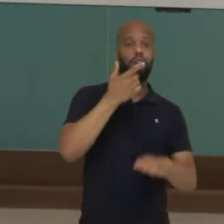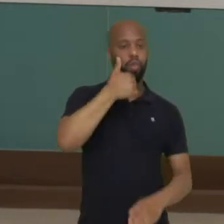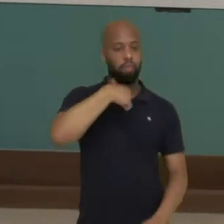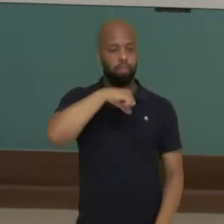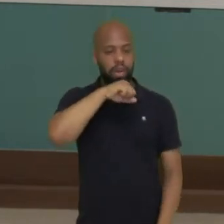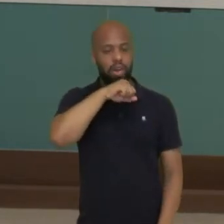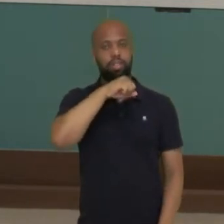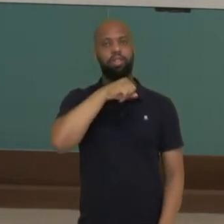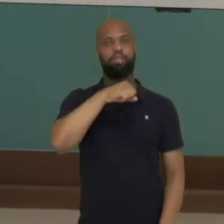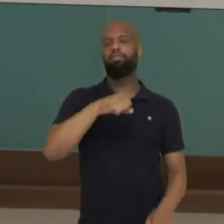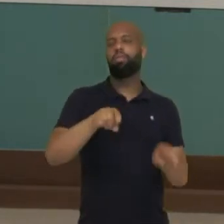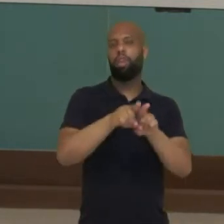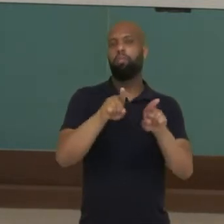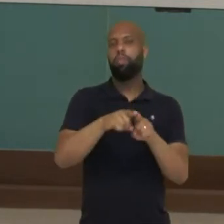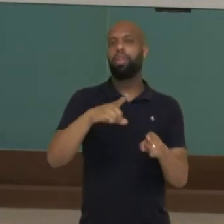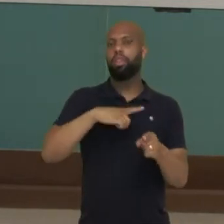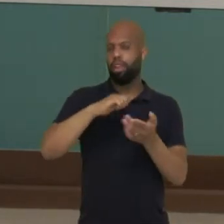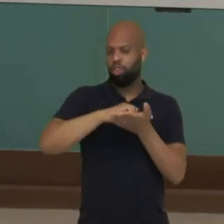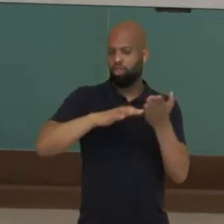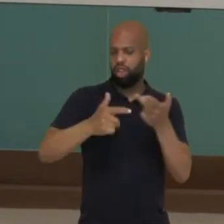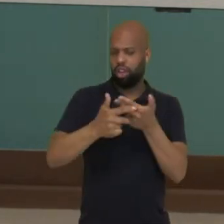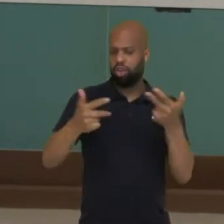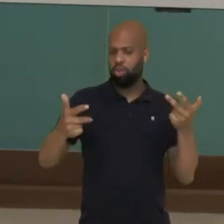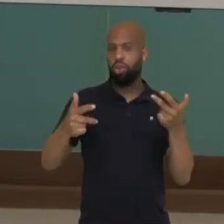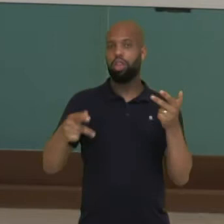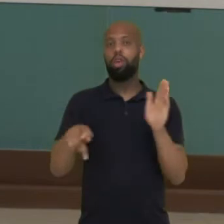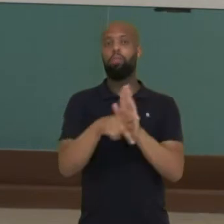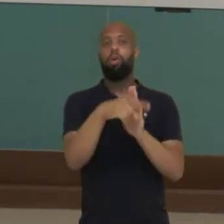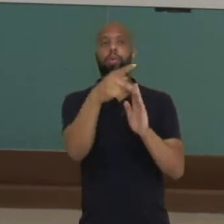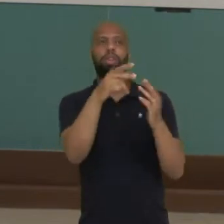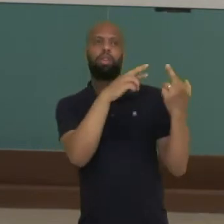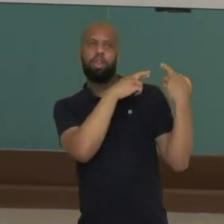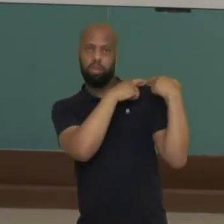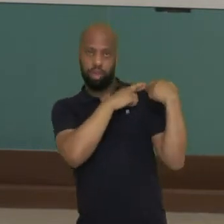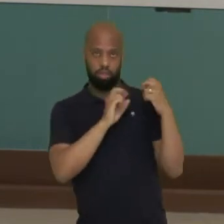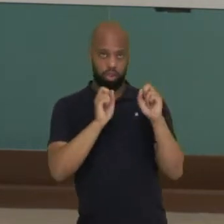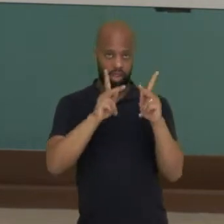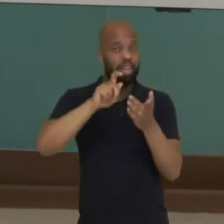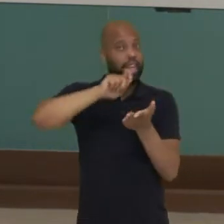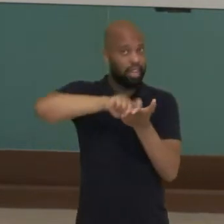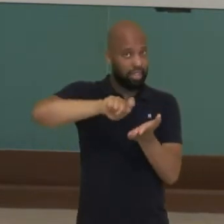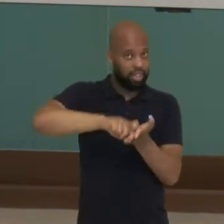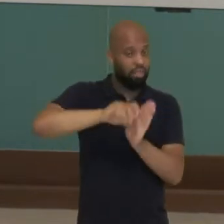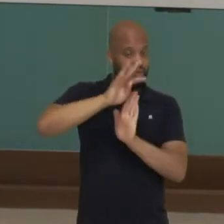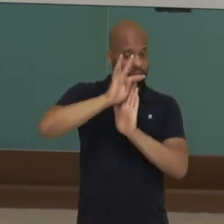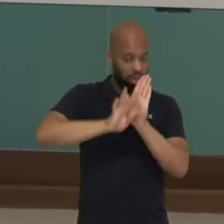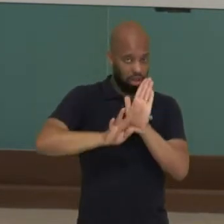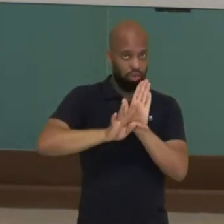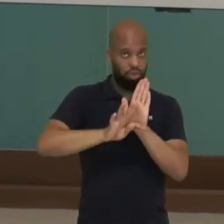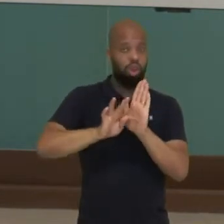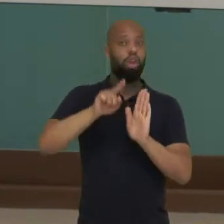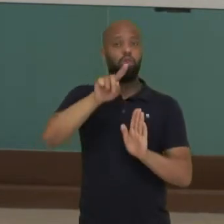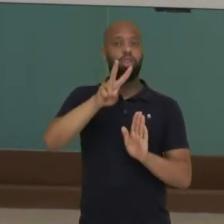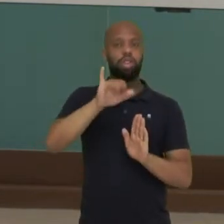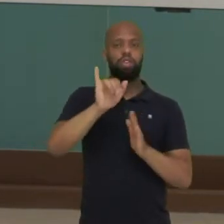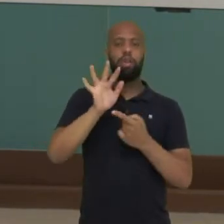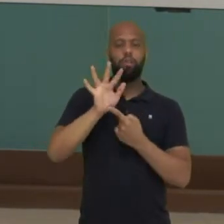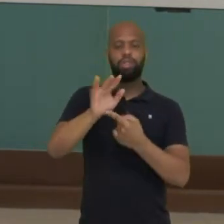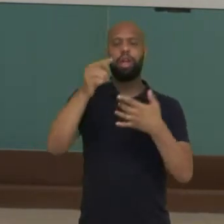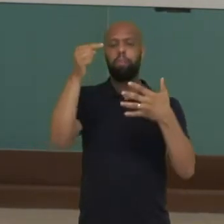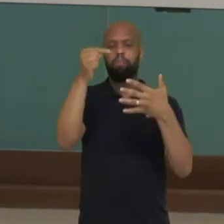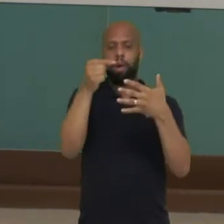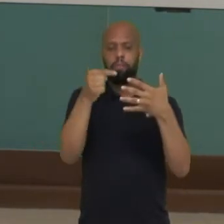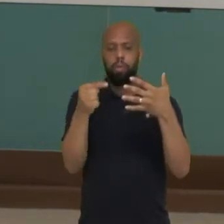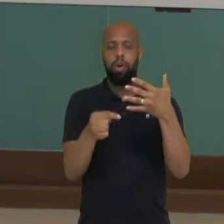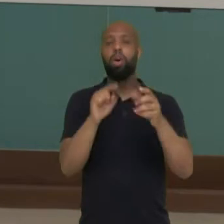pais, em ter tarefas que são da tua responsabilidade. Escreva um texto elencando, escrevendo